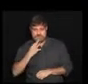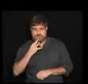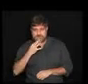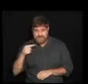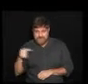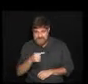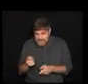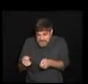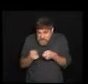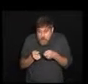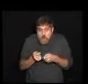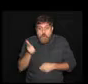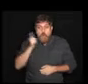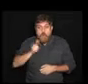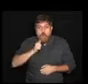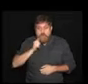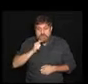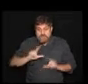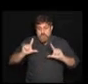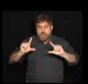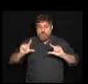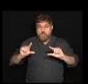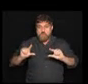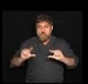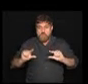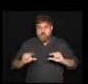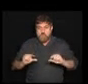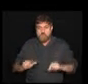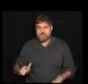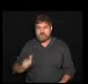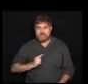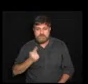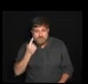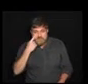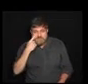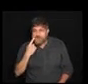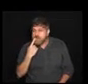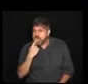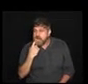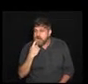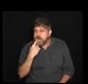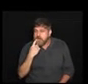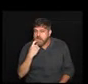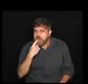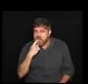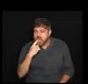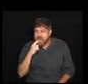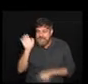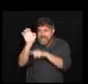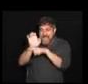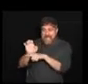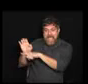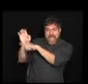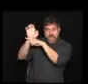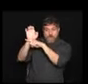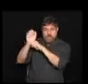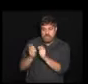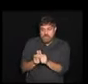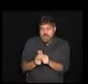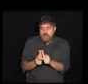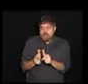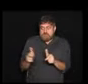conhecemos, conseguiu diminuir sua curva. E ali, onde a gente tem em vermelho, a situação da Europa, com esse